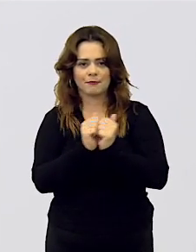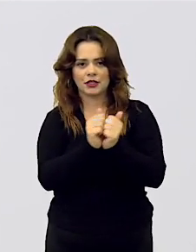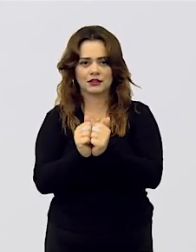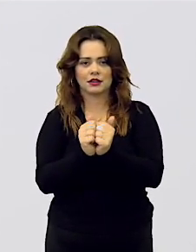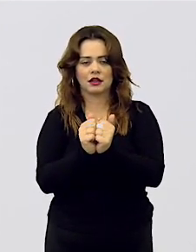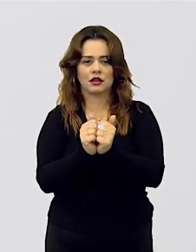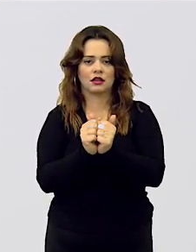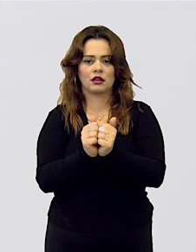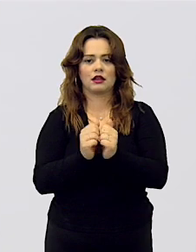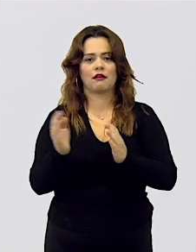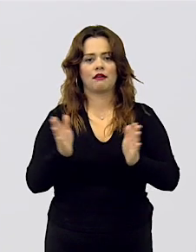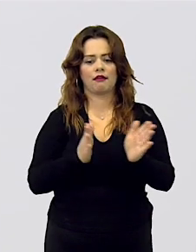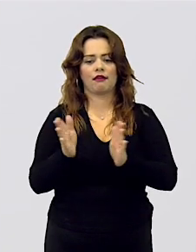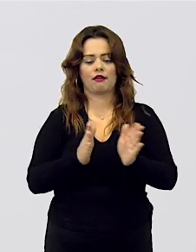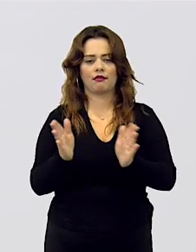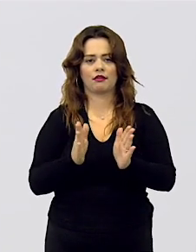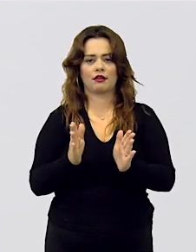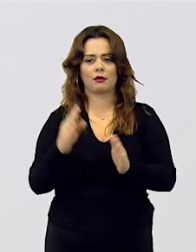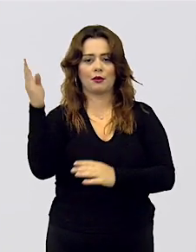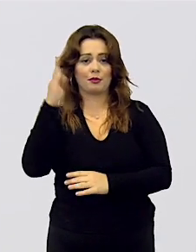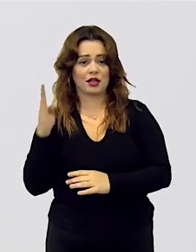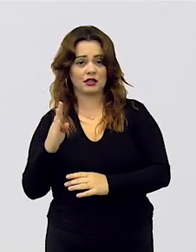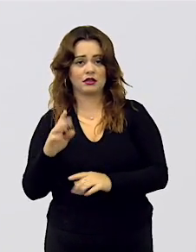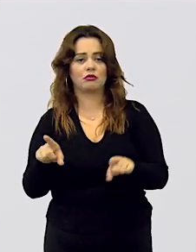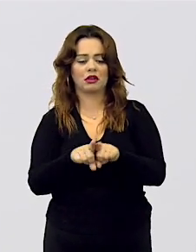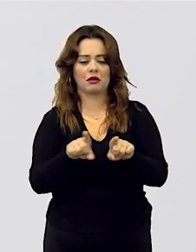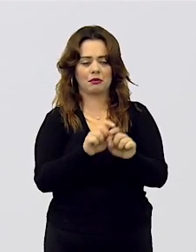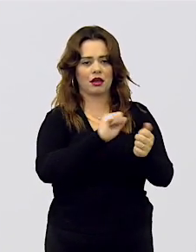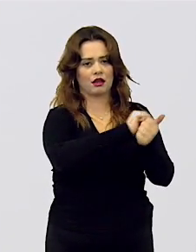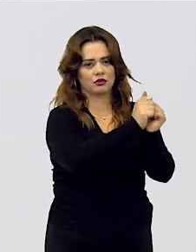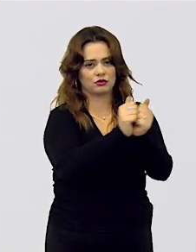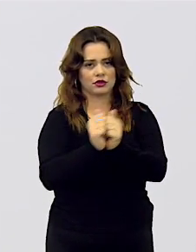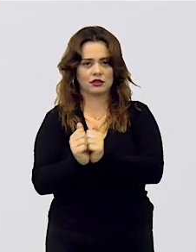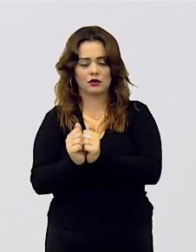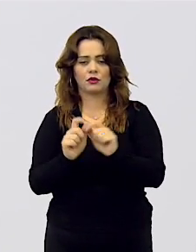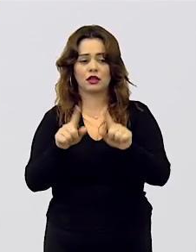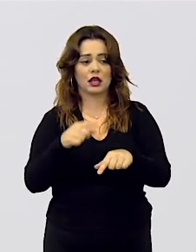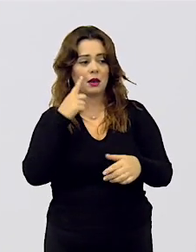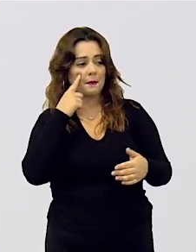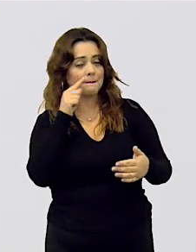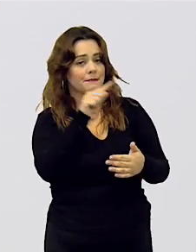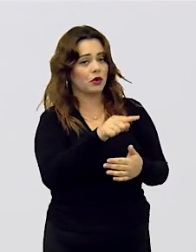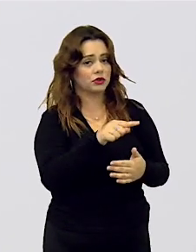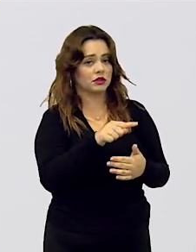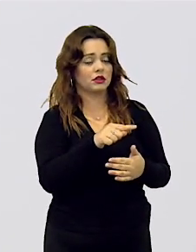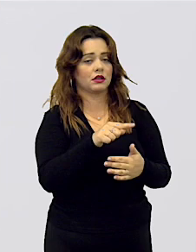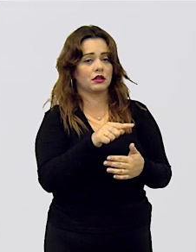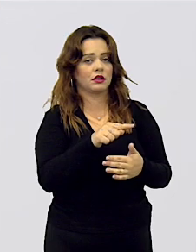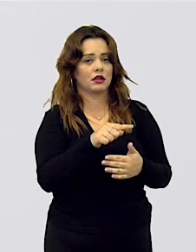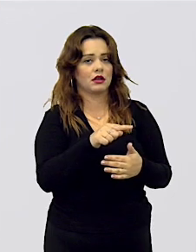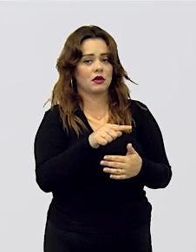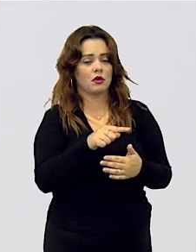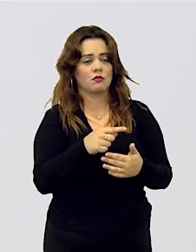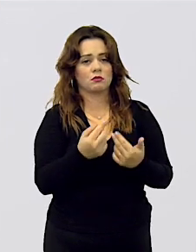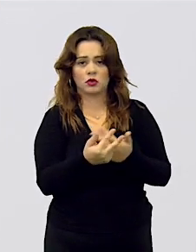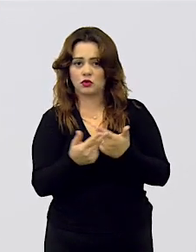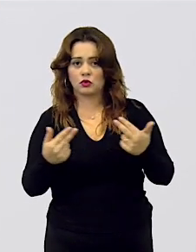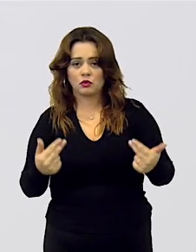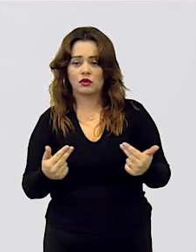setorial entre o Brasil e Associação são iniciativas que demonstram de uma maneira inequívoca